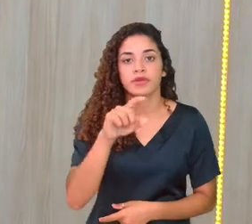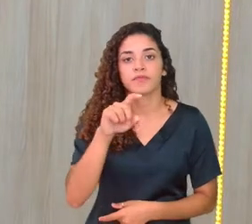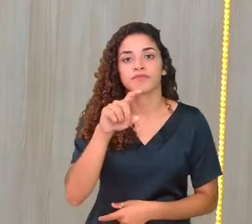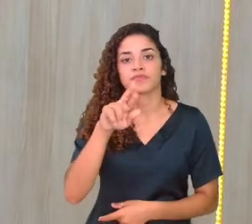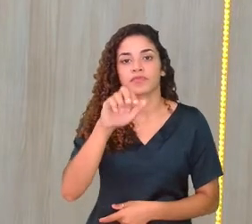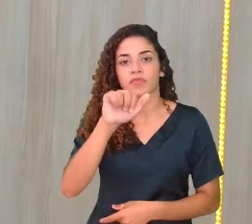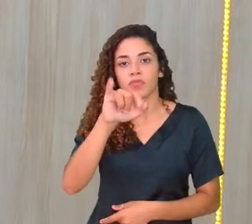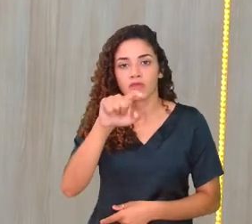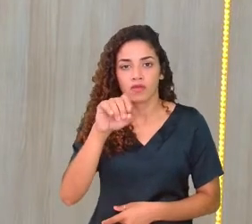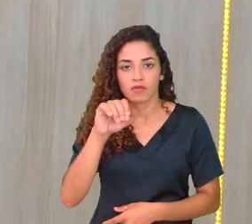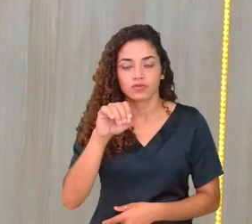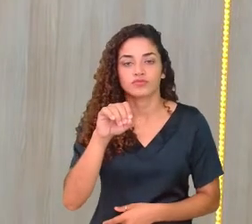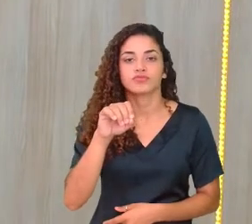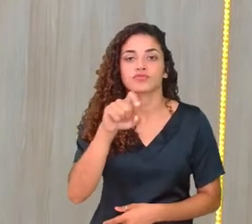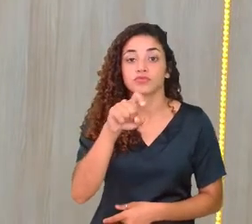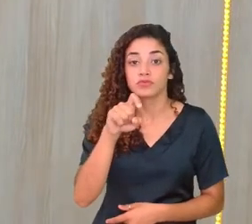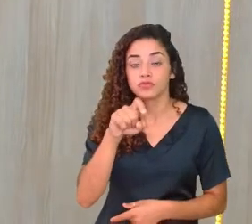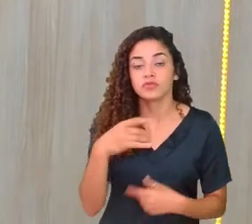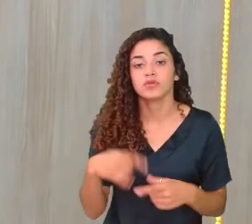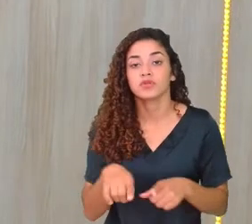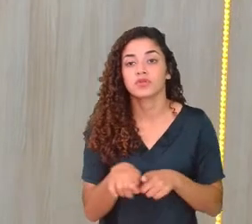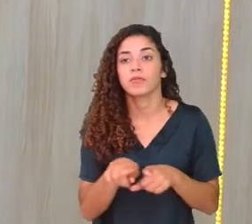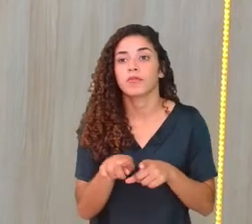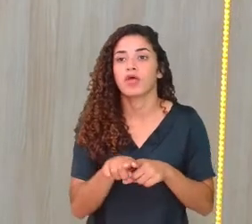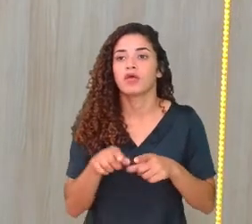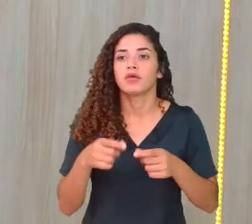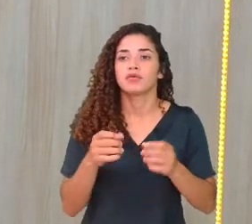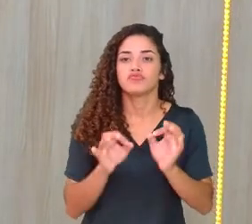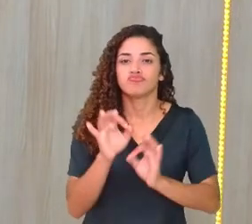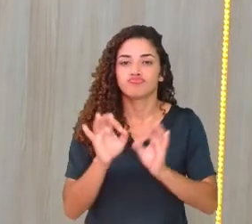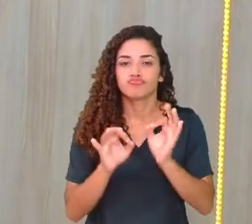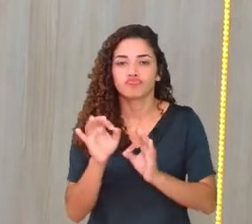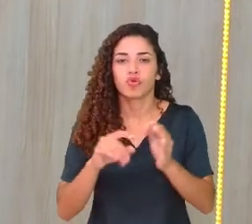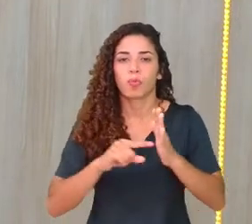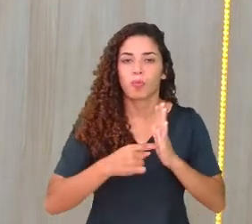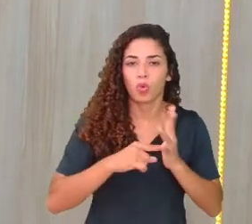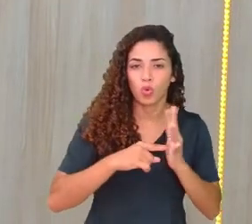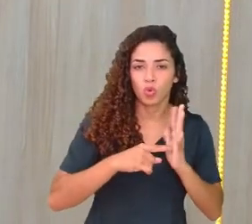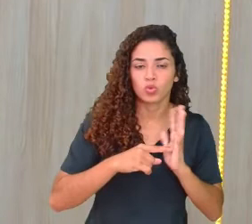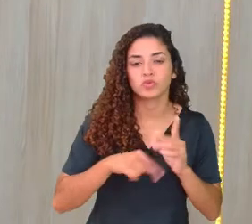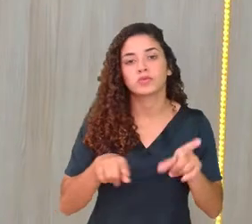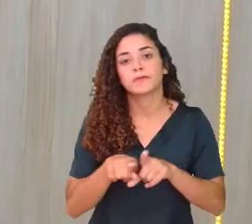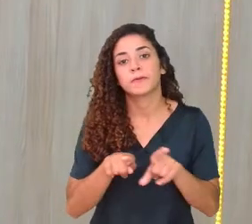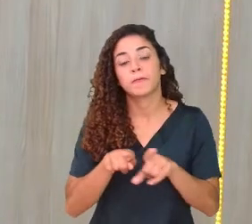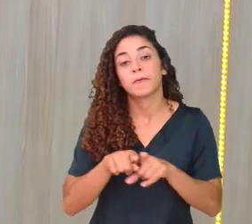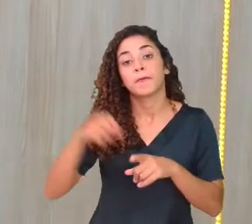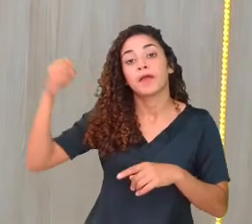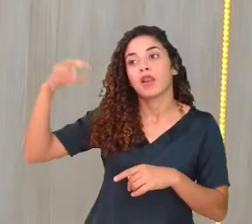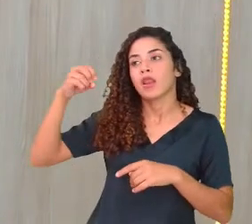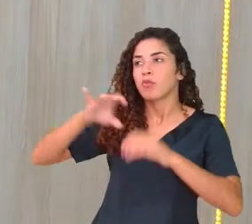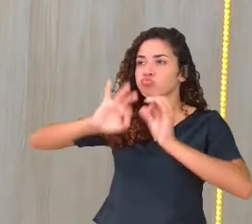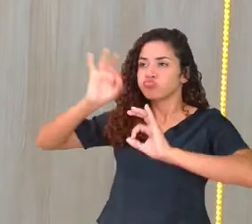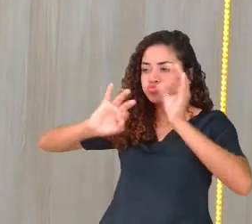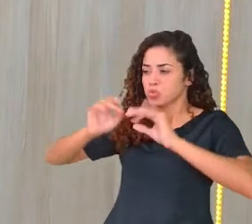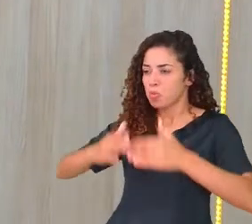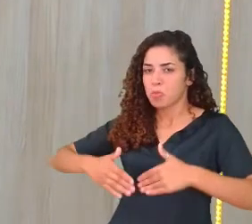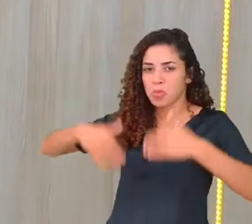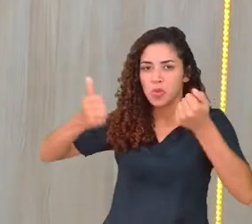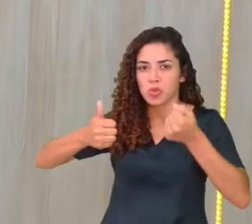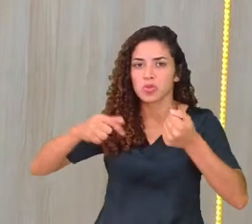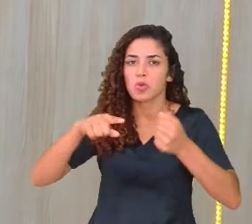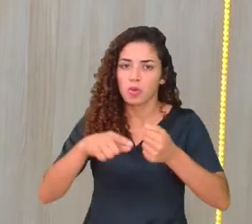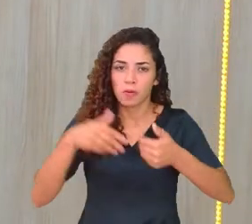também. Ele desenvolveu um motor de indução elétrica, aperfeiçoou as lâmpadas fluorescentes, então ele teve